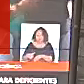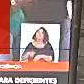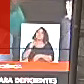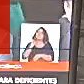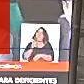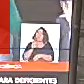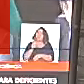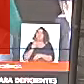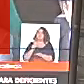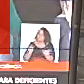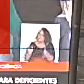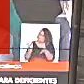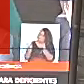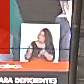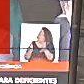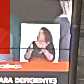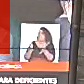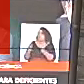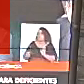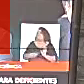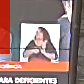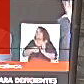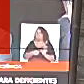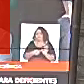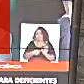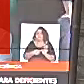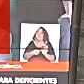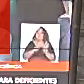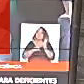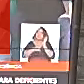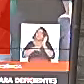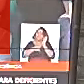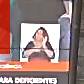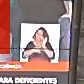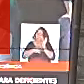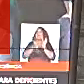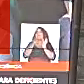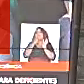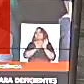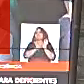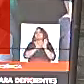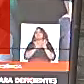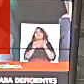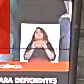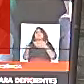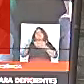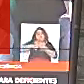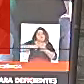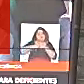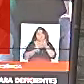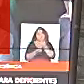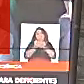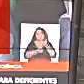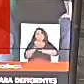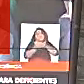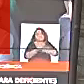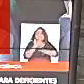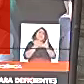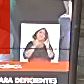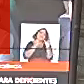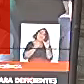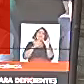o sindicato da importância de voltar a emitir as carteirinhas que fazem um bem enorme para